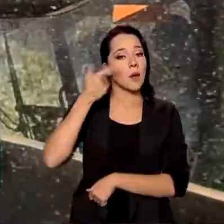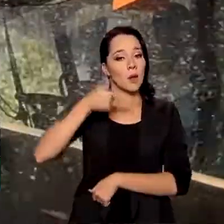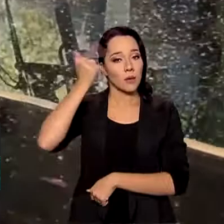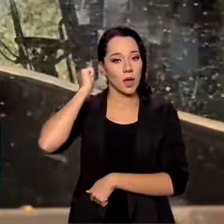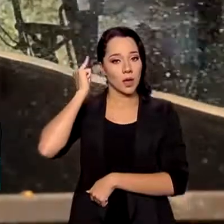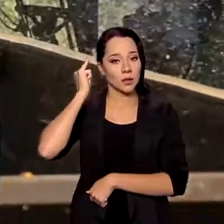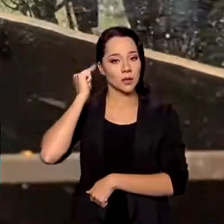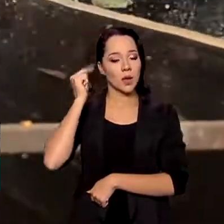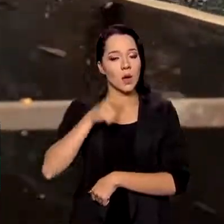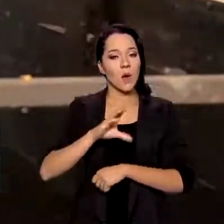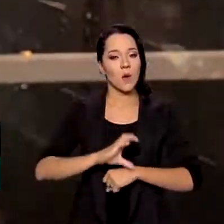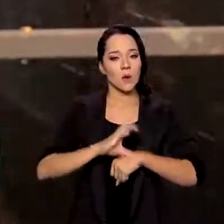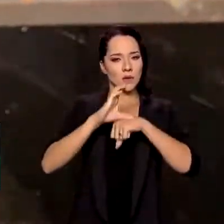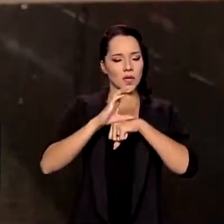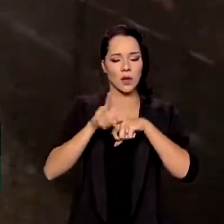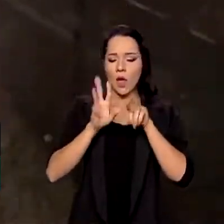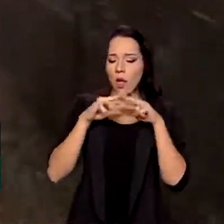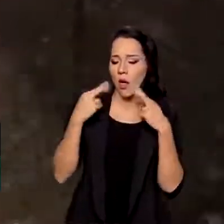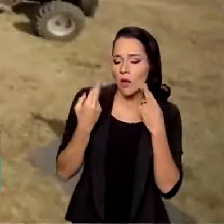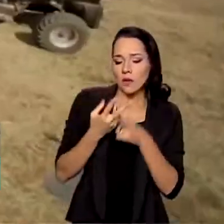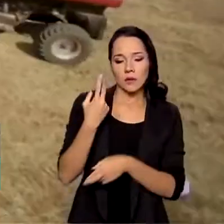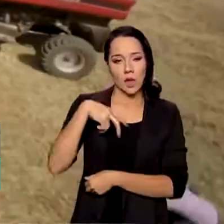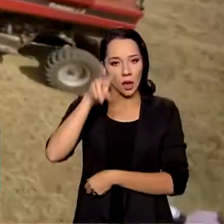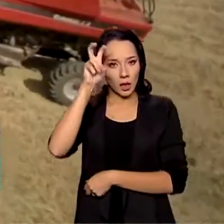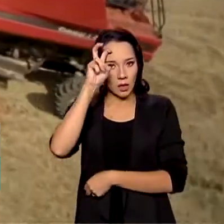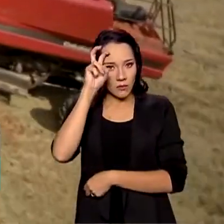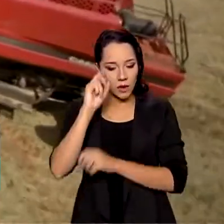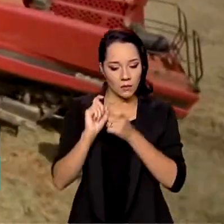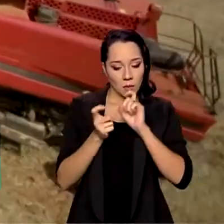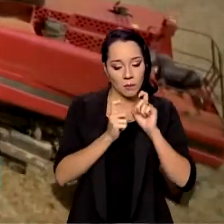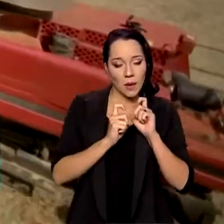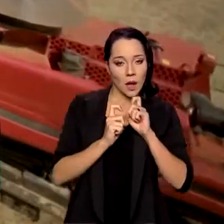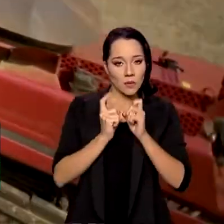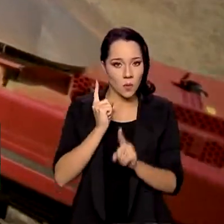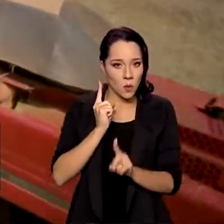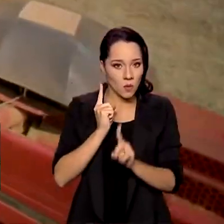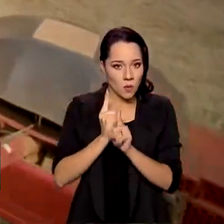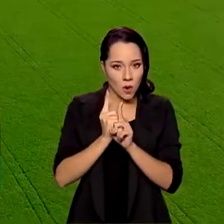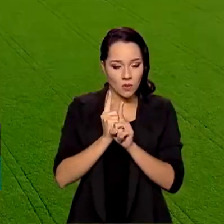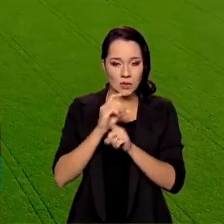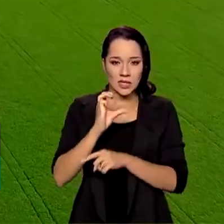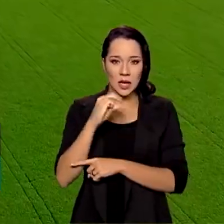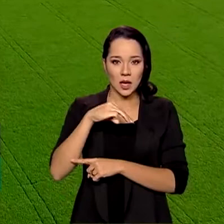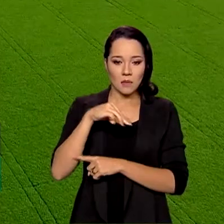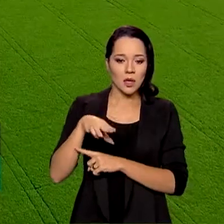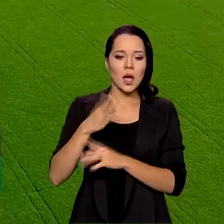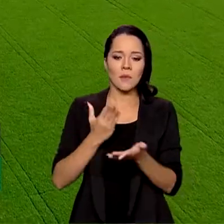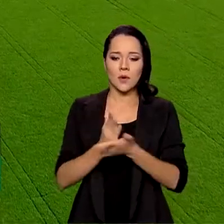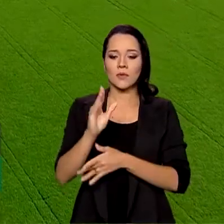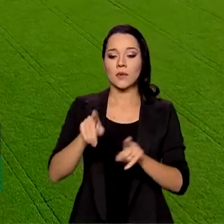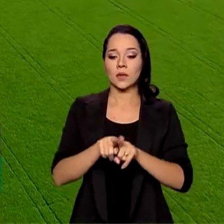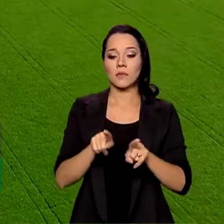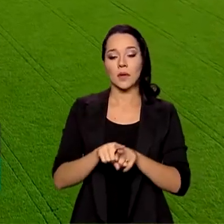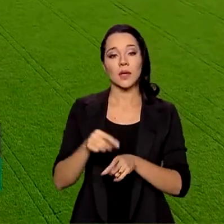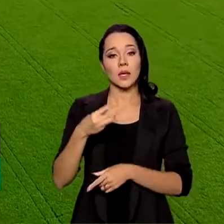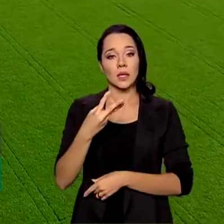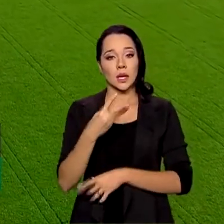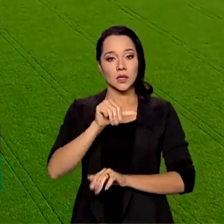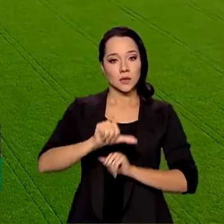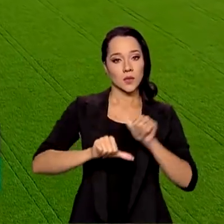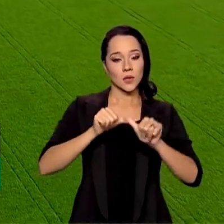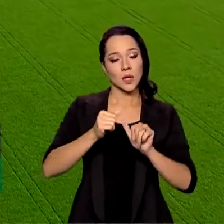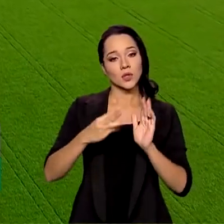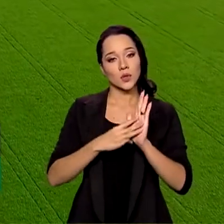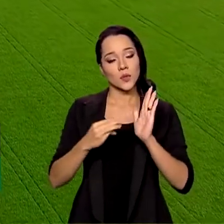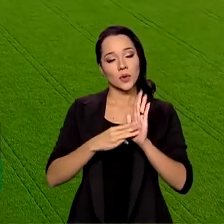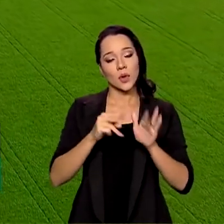Guedes, o Conselho esteve reunido nesta quinta-feira. No encontro, o CMN aprovou ainda 3 mudanças no